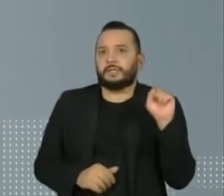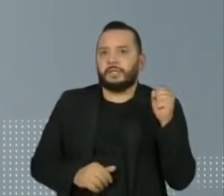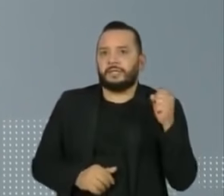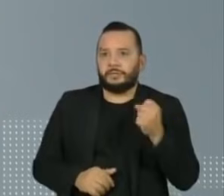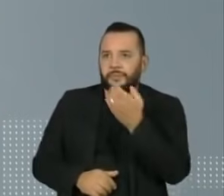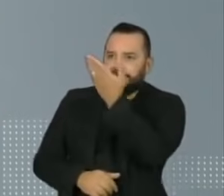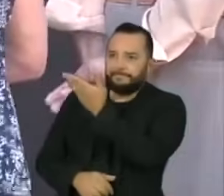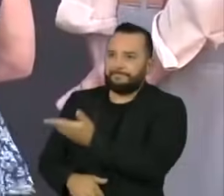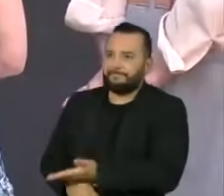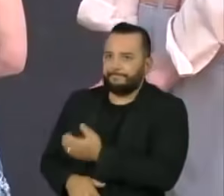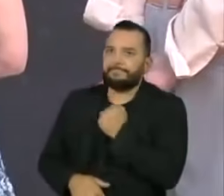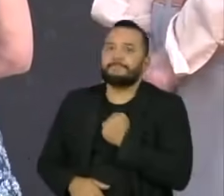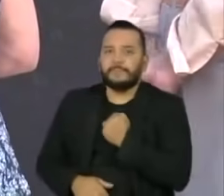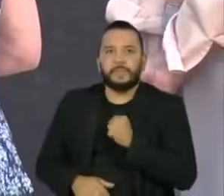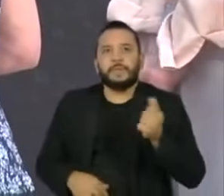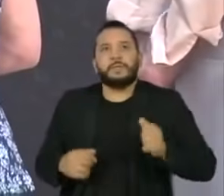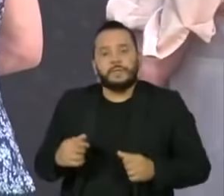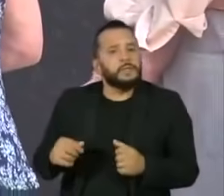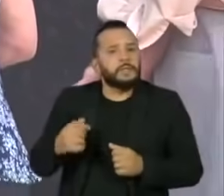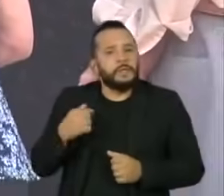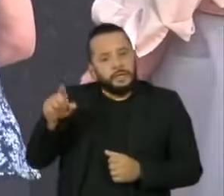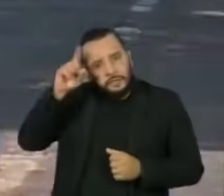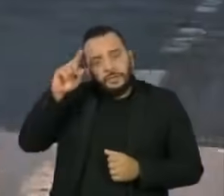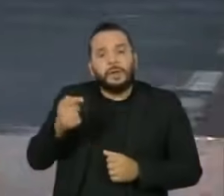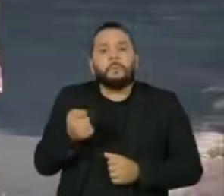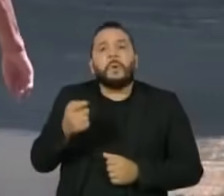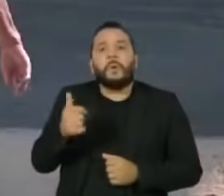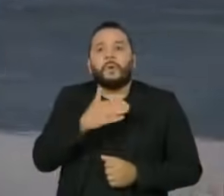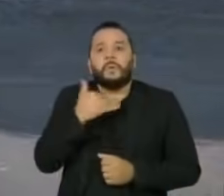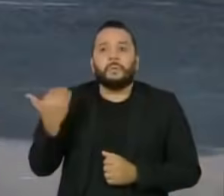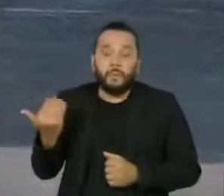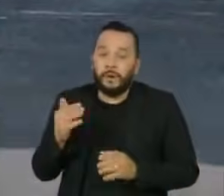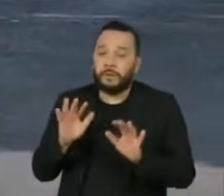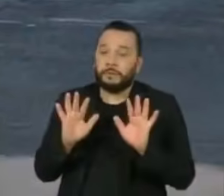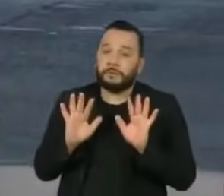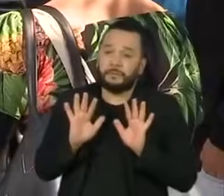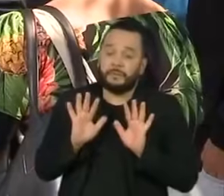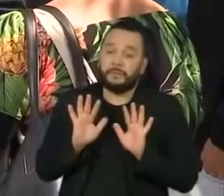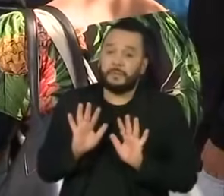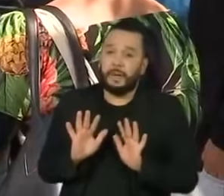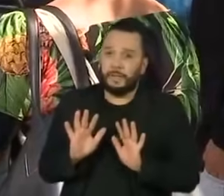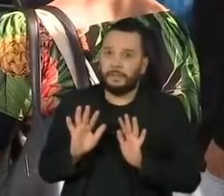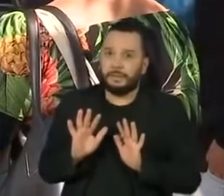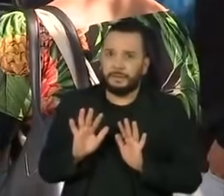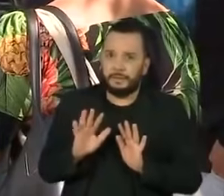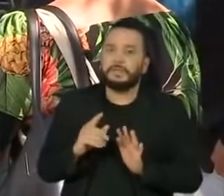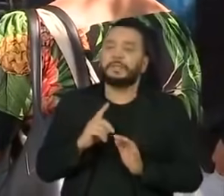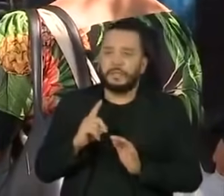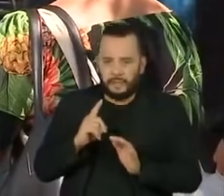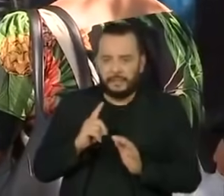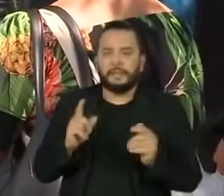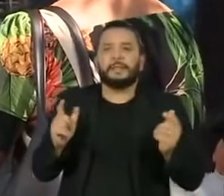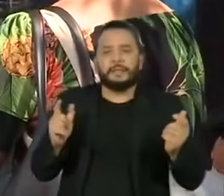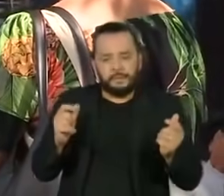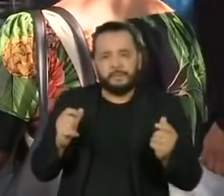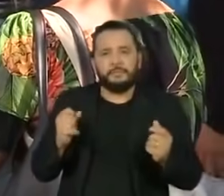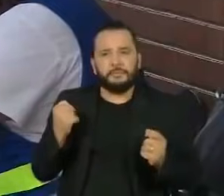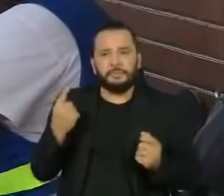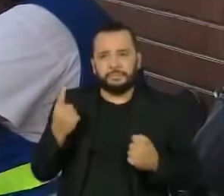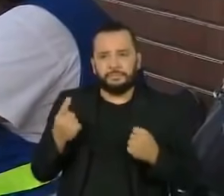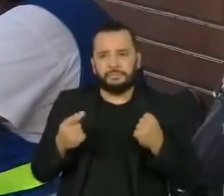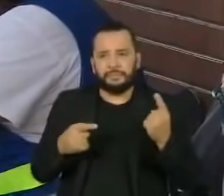um dia tradicionalmente com menos registros, o fato é que os óbitos por Covid estão caindo de